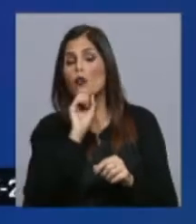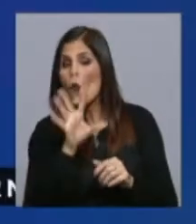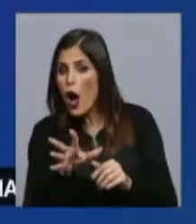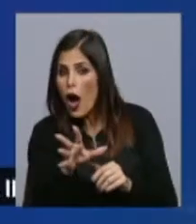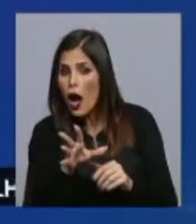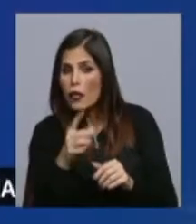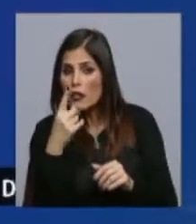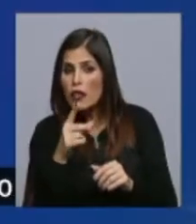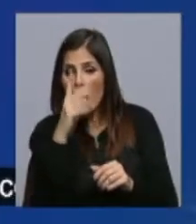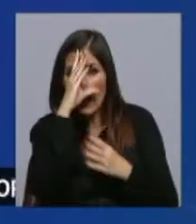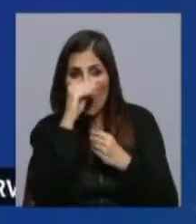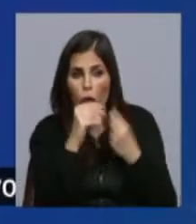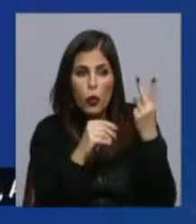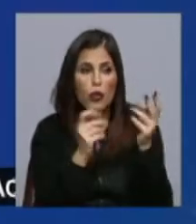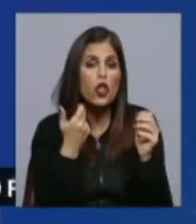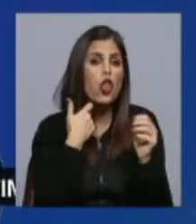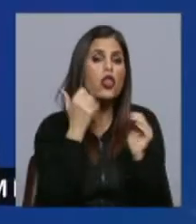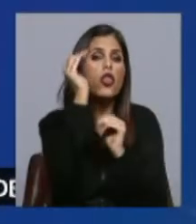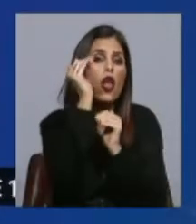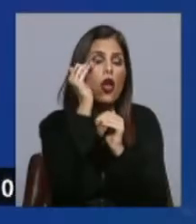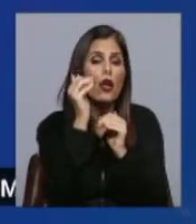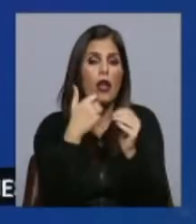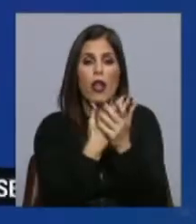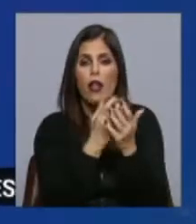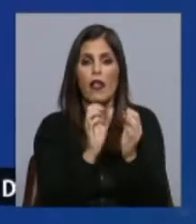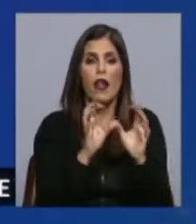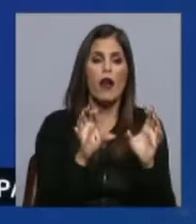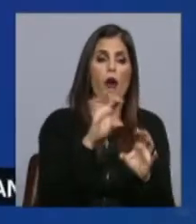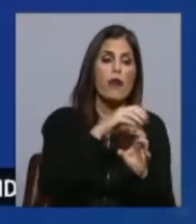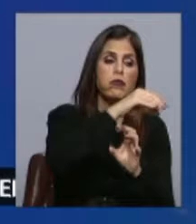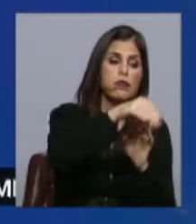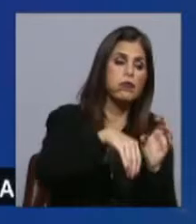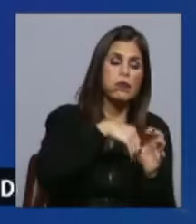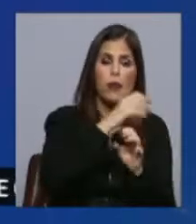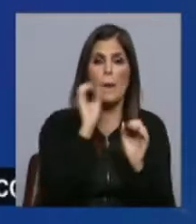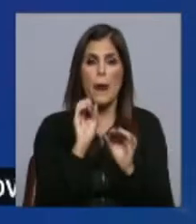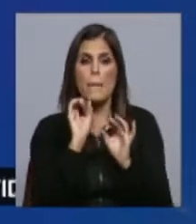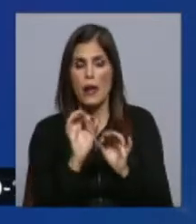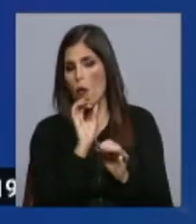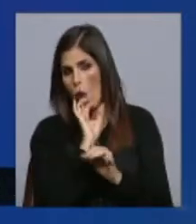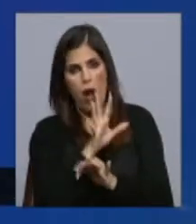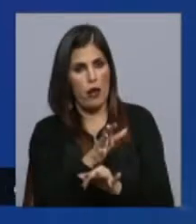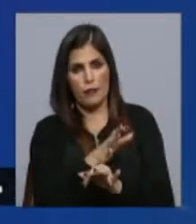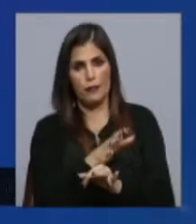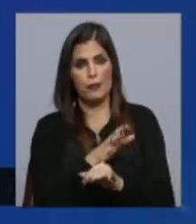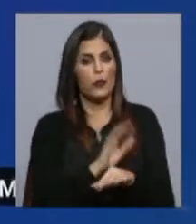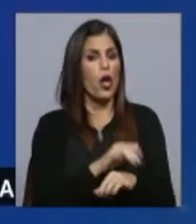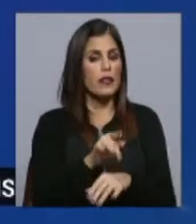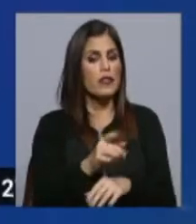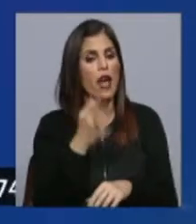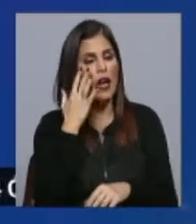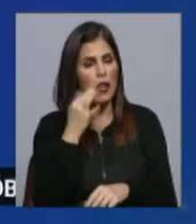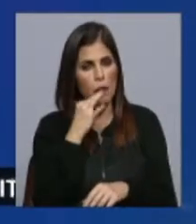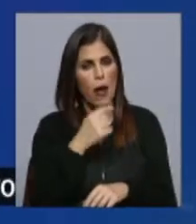luas pequeniníssimas que não contribuem em nada para a estabilização desse eixo. E, portanto, é natural nós termos esta